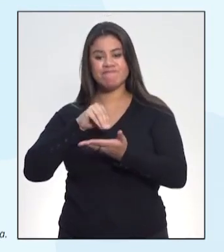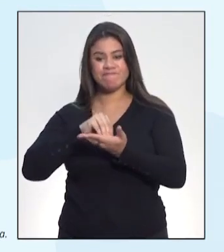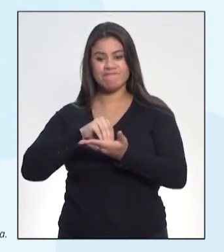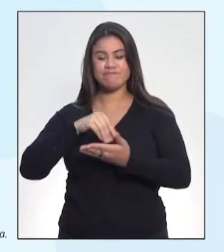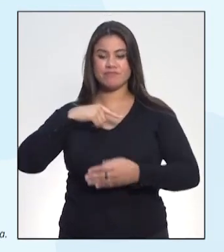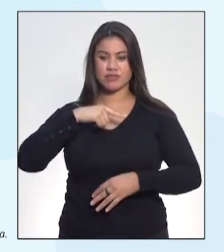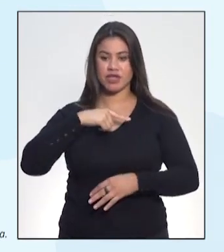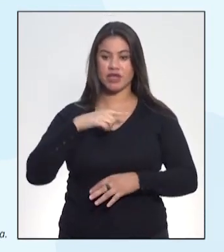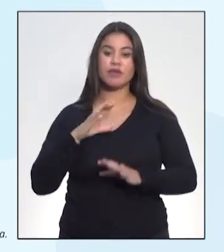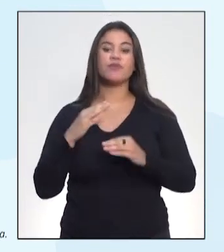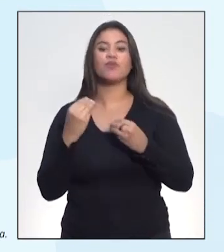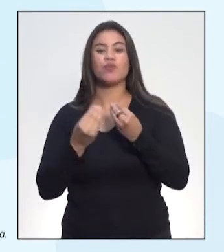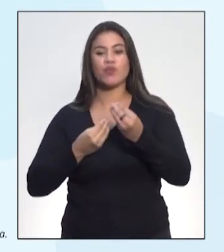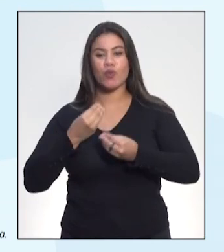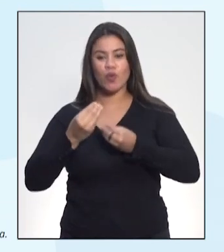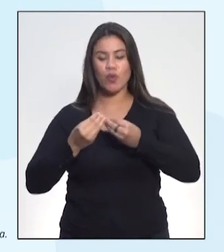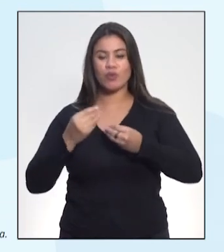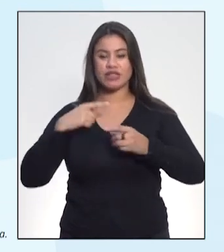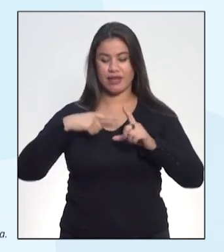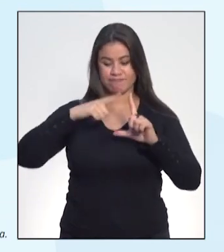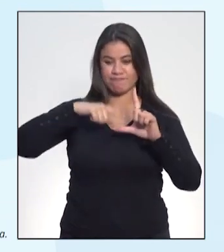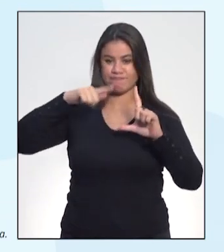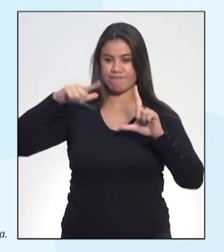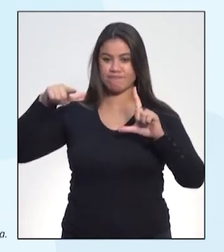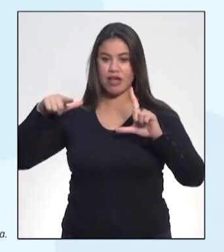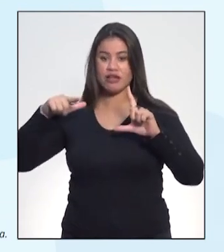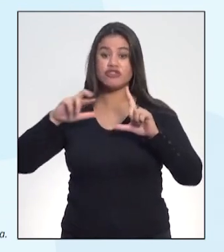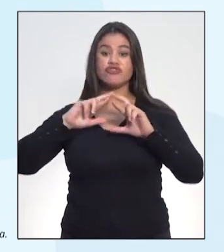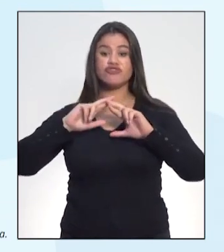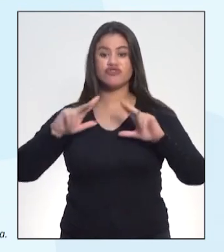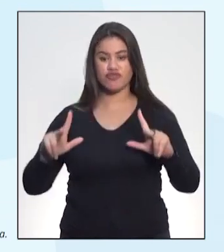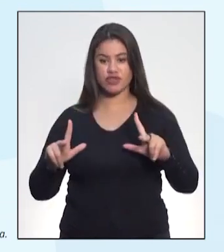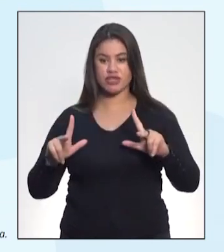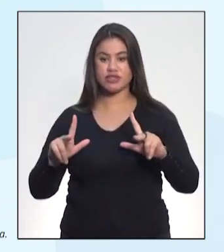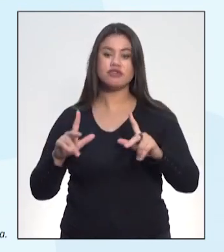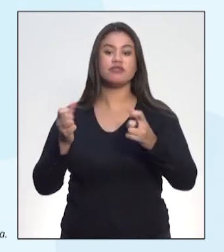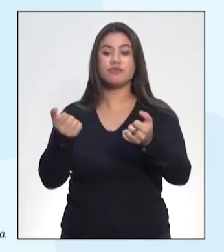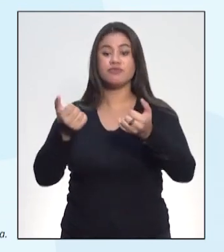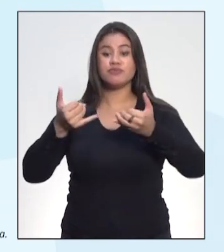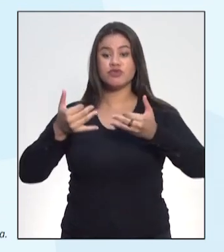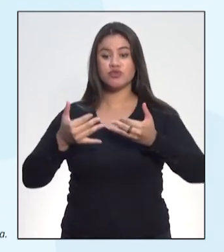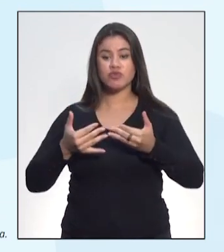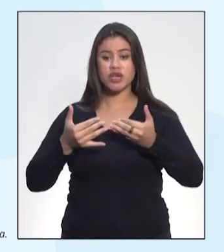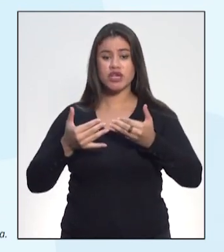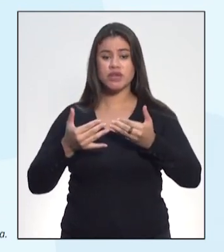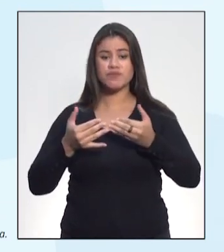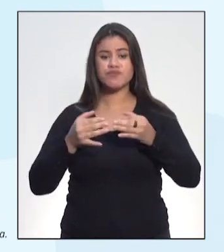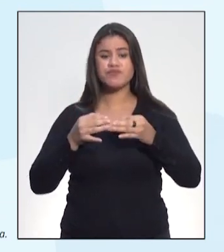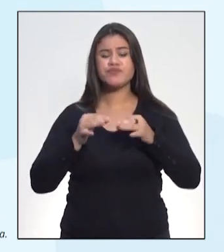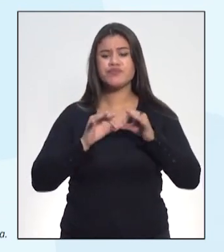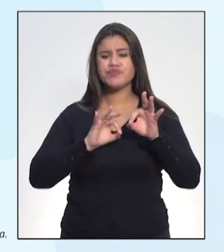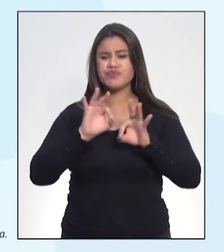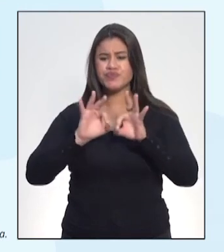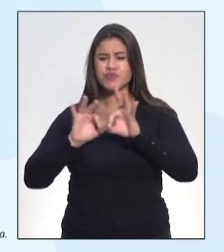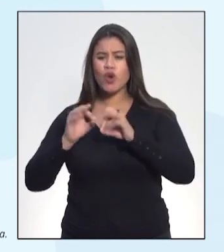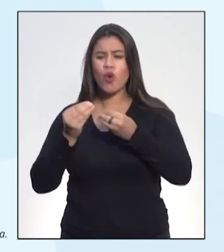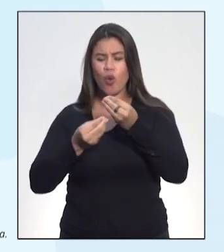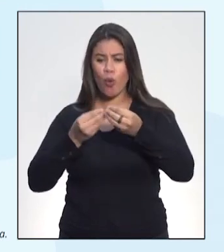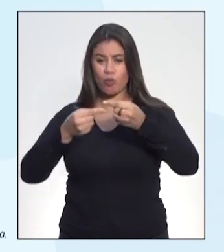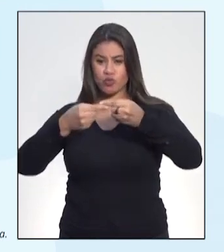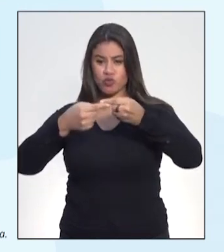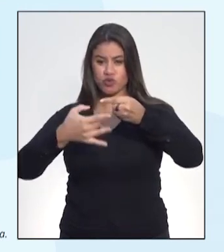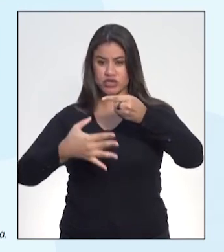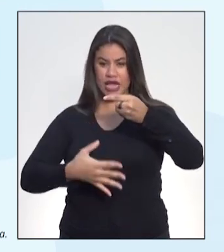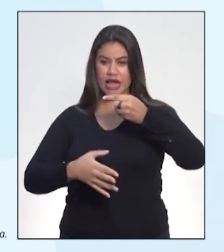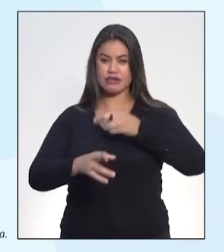que mais? Você tem 3 gráficos diferentes. Então, eu quero que você me diga qual é a ordem desses gráficos. Então, no chat,